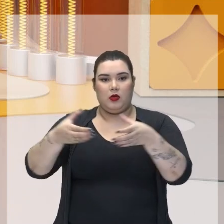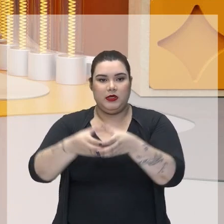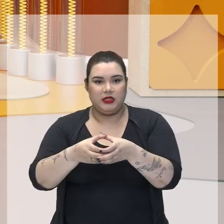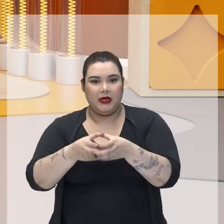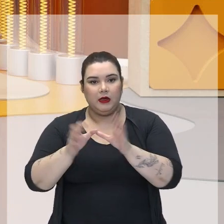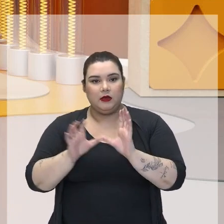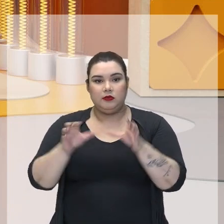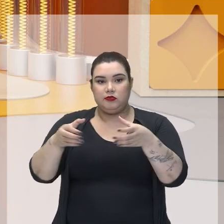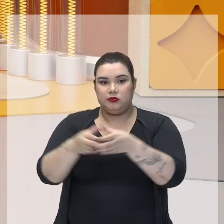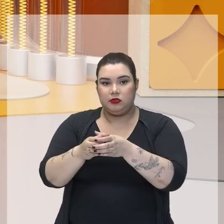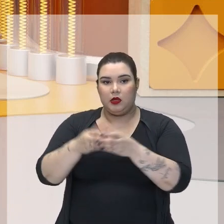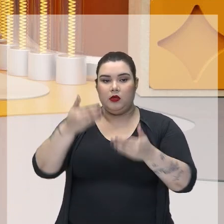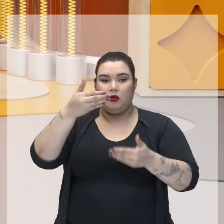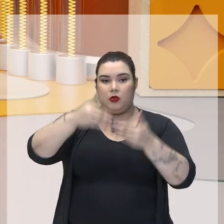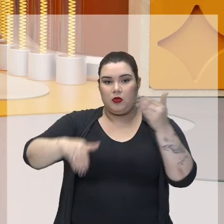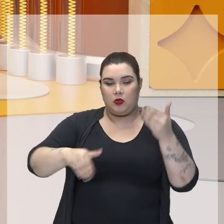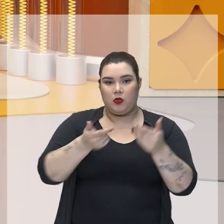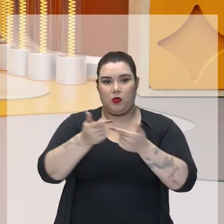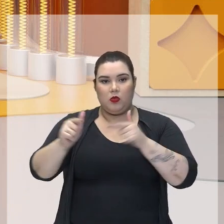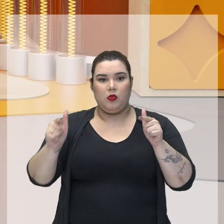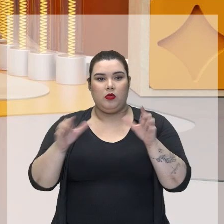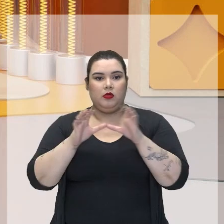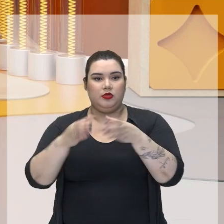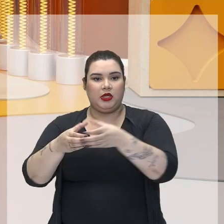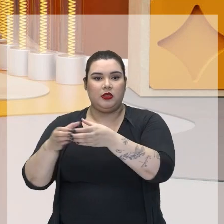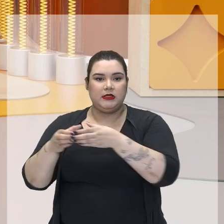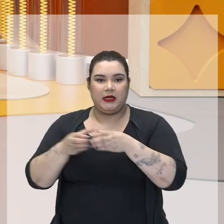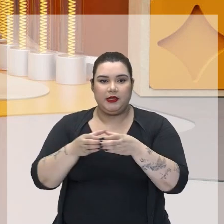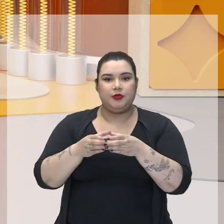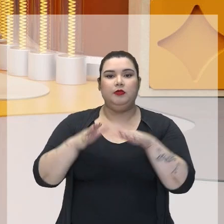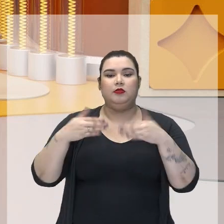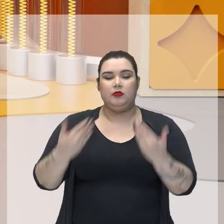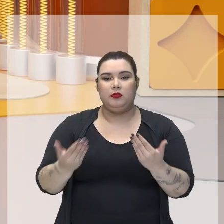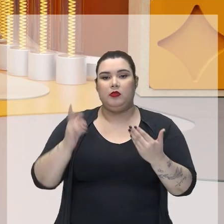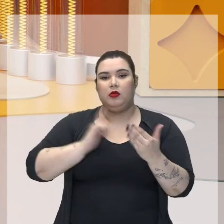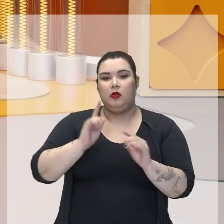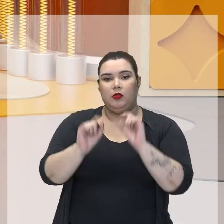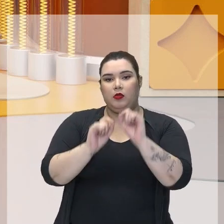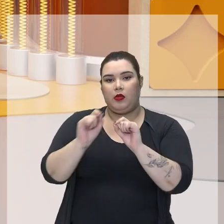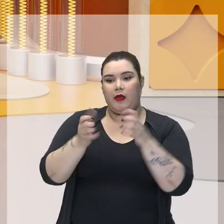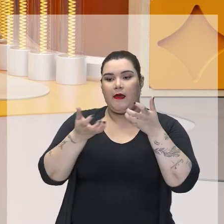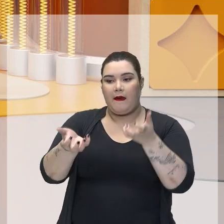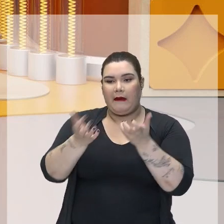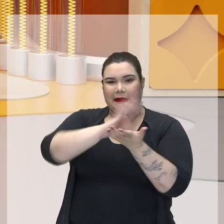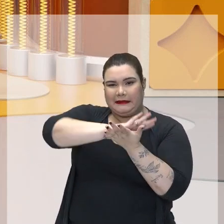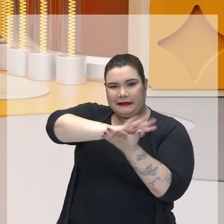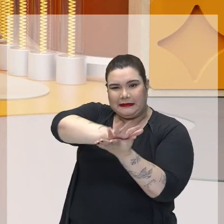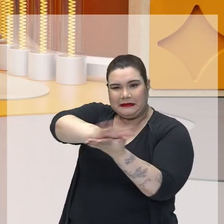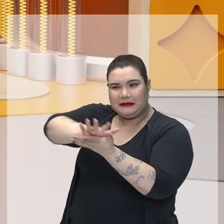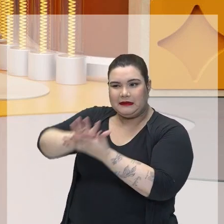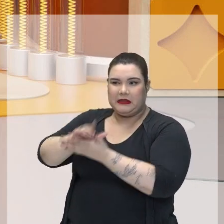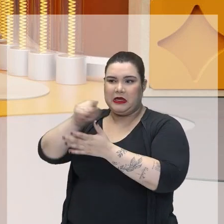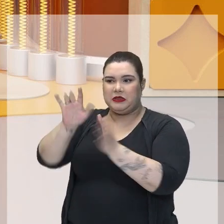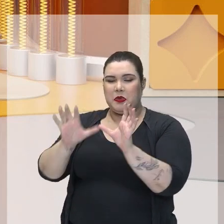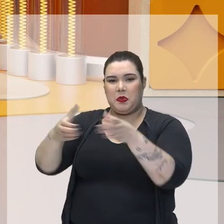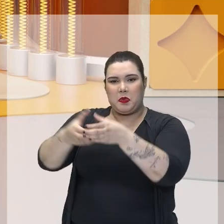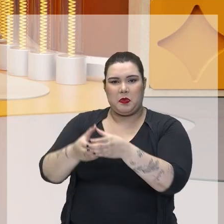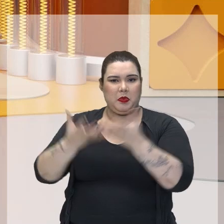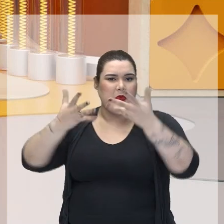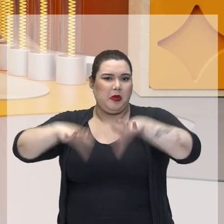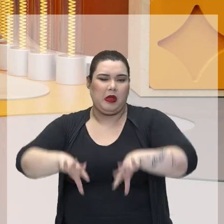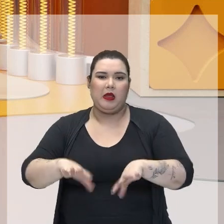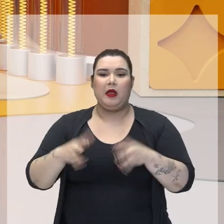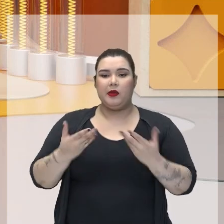são contrários a outros grupos, né? E por conta disso quer aniquilar, quer acabar com outro grupo, né? E